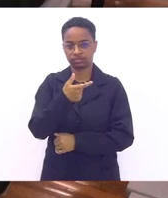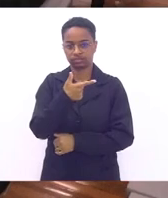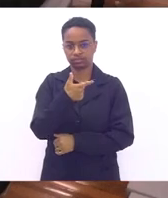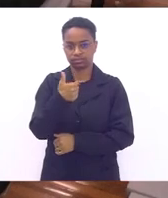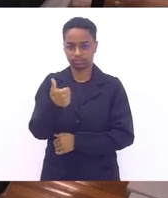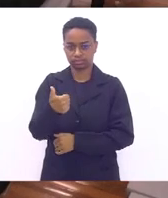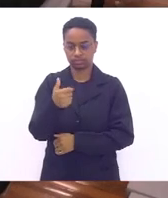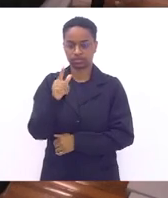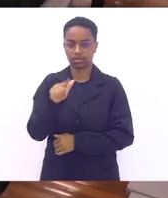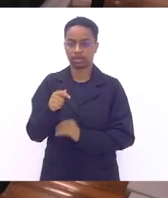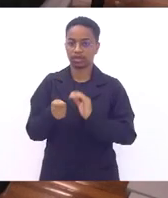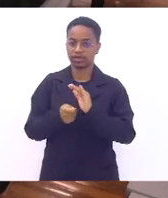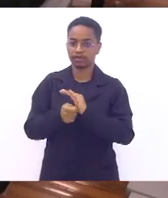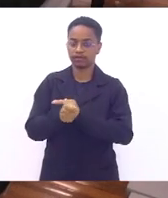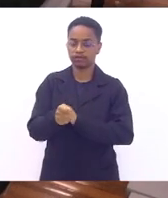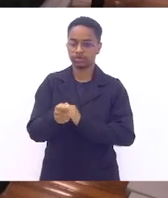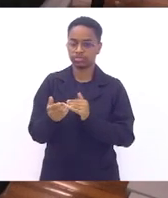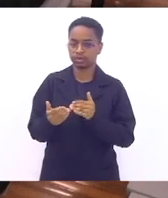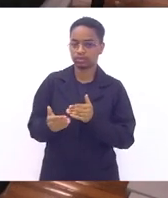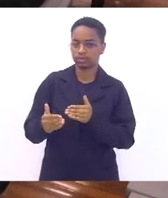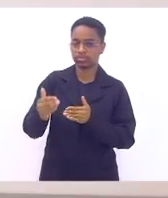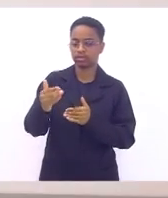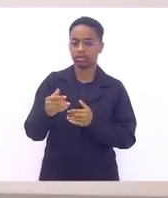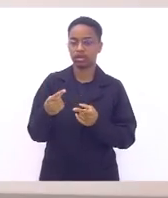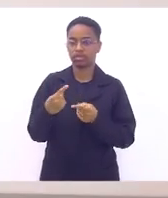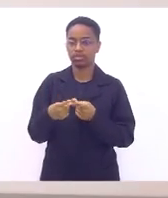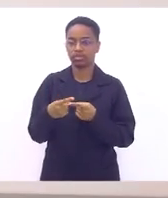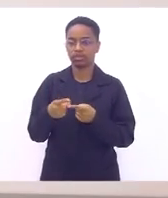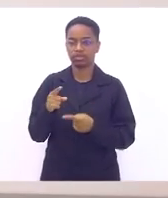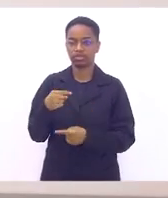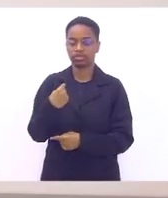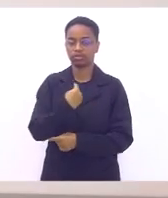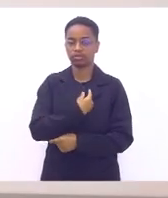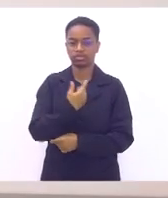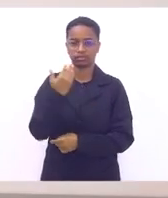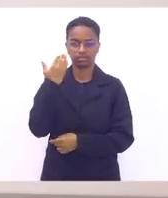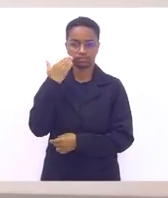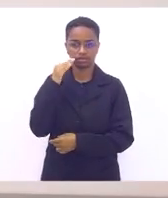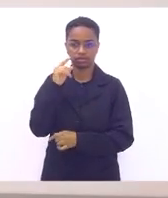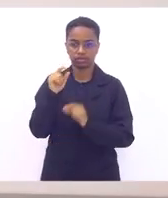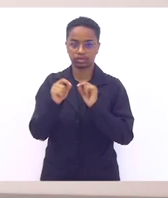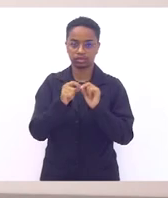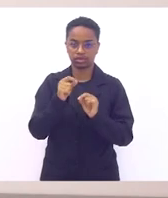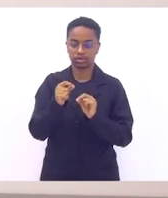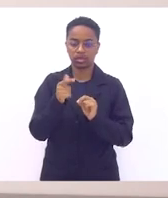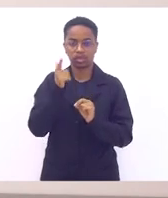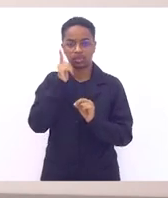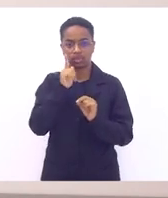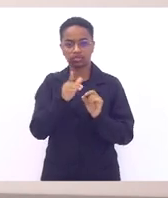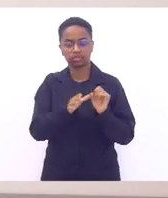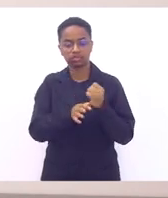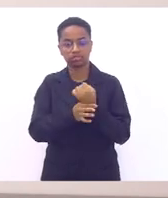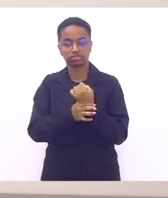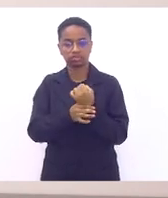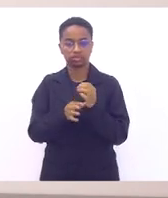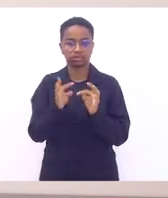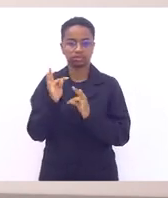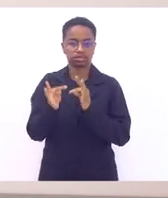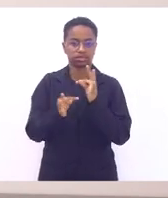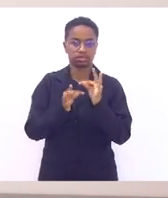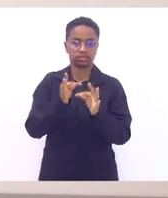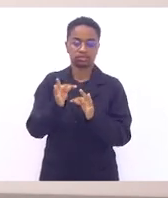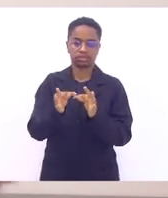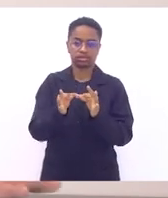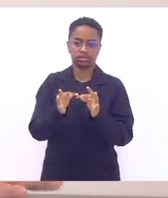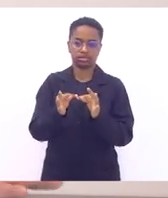Foi um investimento de partida, porque a gente entendia que garantir o acesso ao tratamento, né,